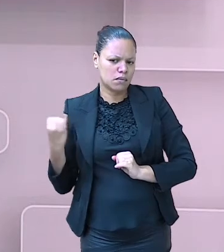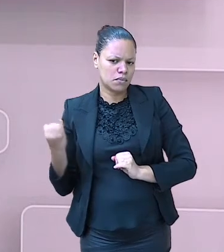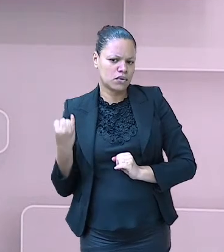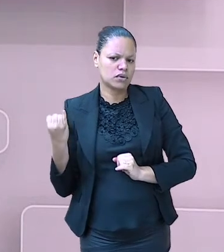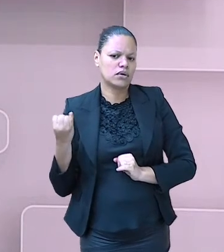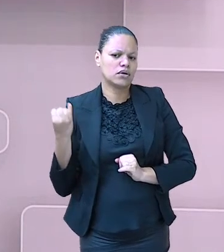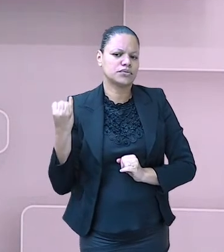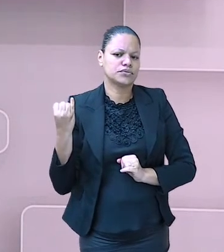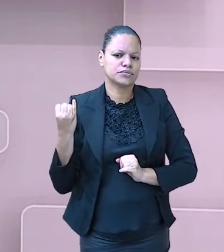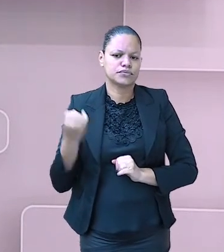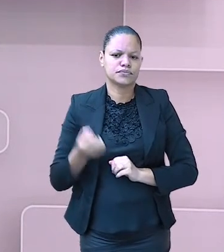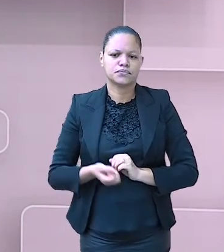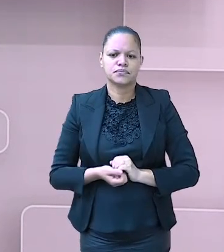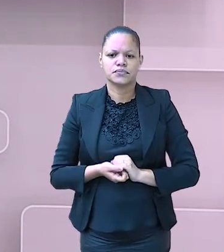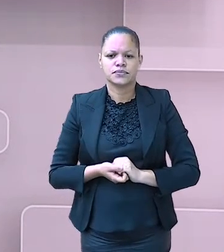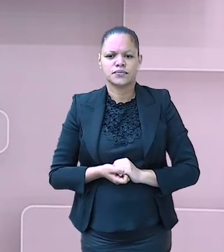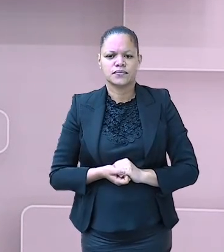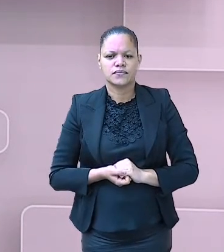espremida.